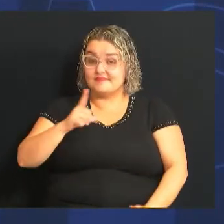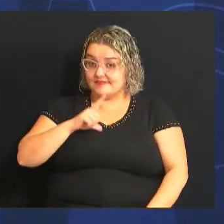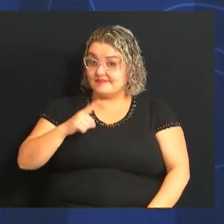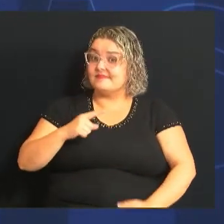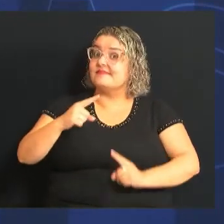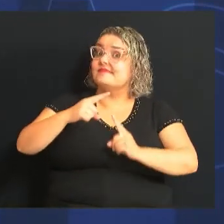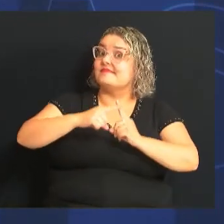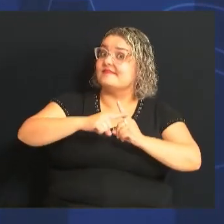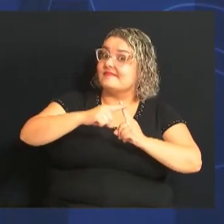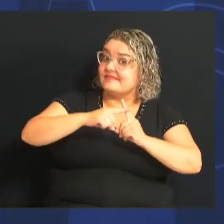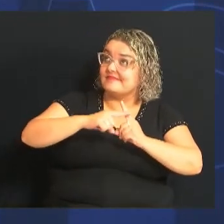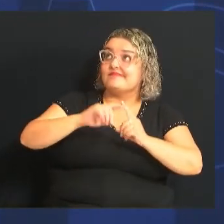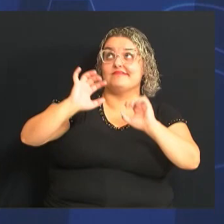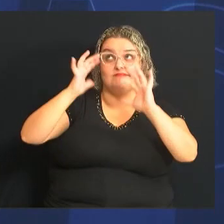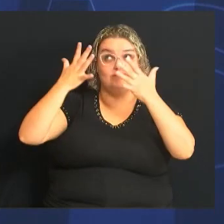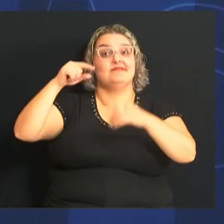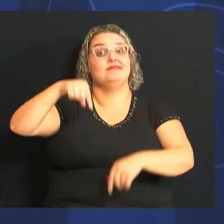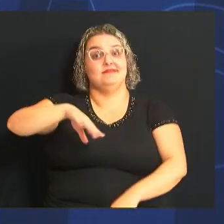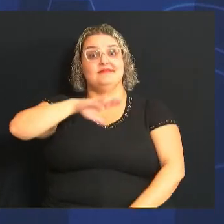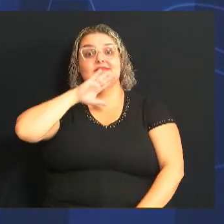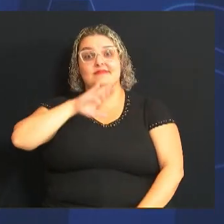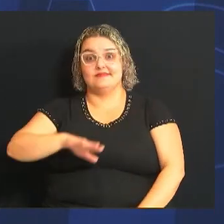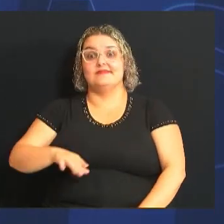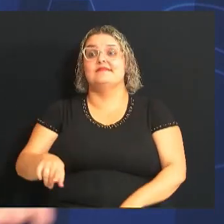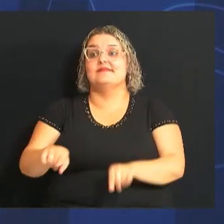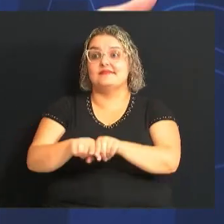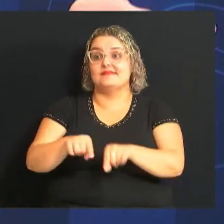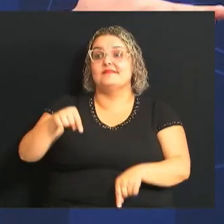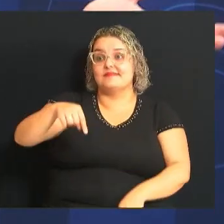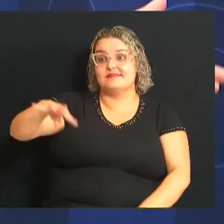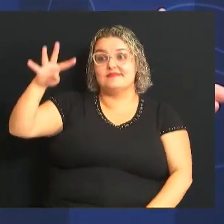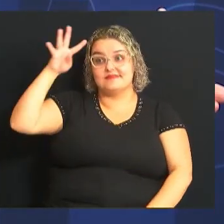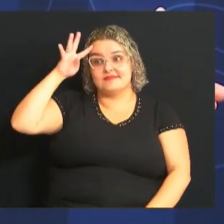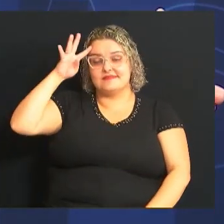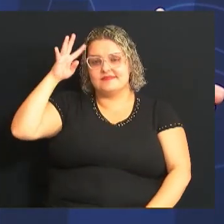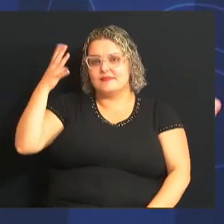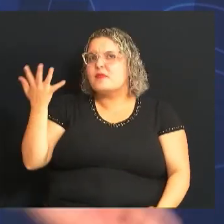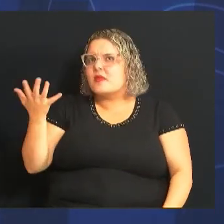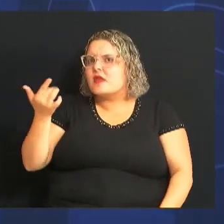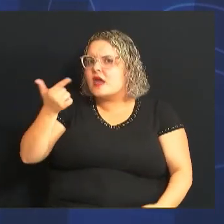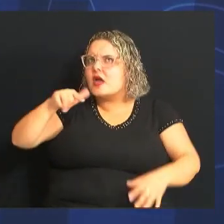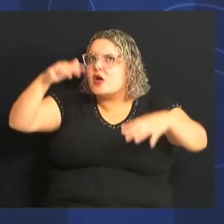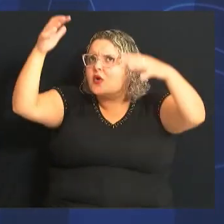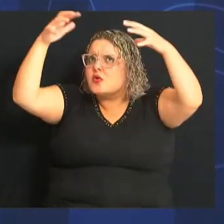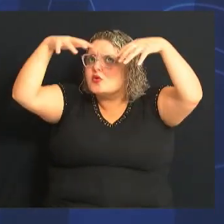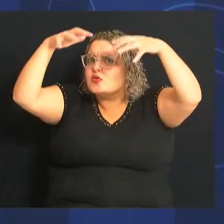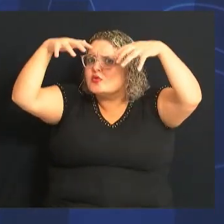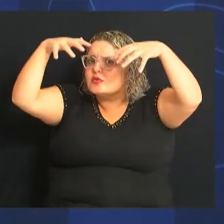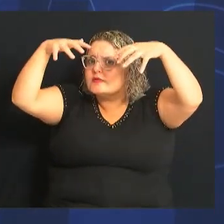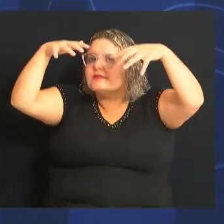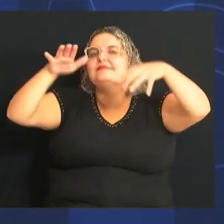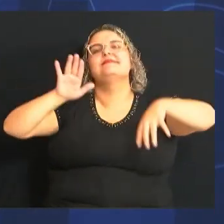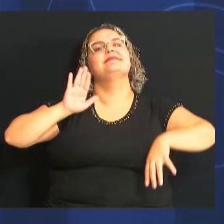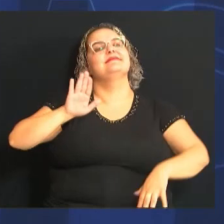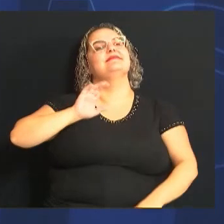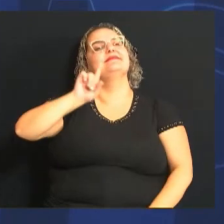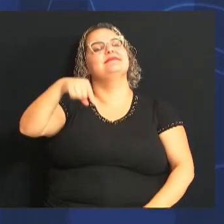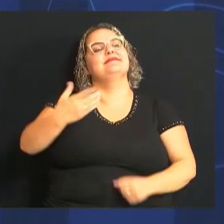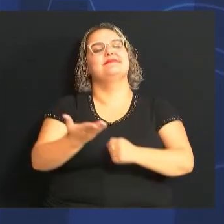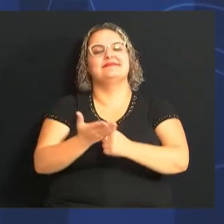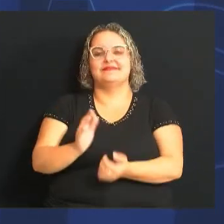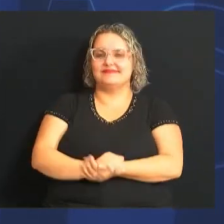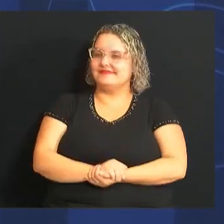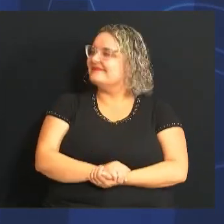do tempo para esta tarde e também para esta quarta-feira. Será que vai continuar chovendo? Já depois do intervalo.